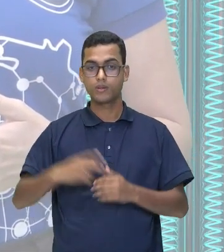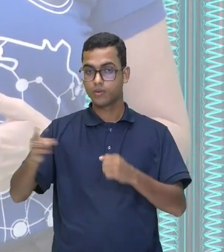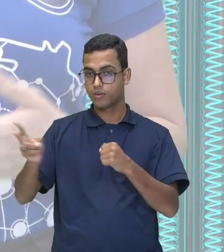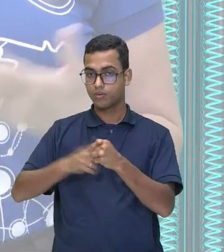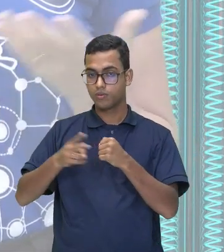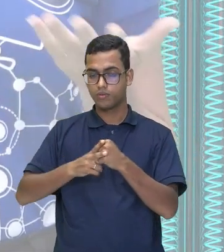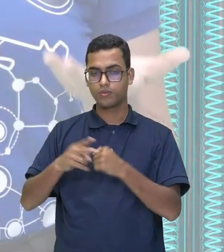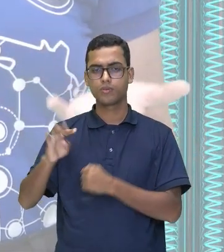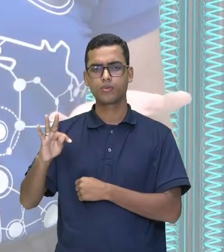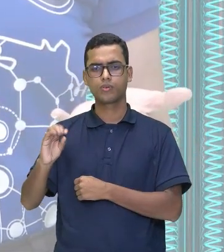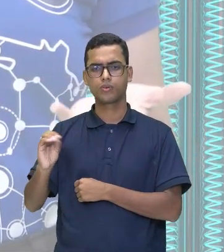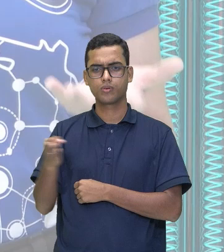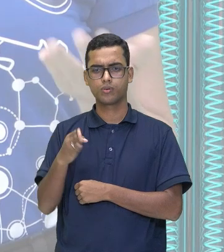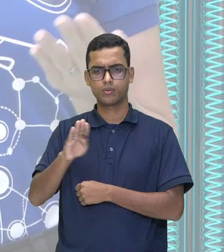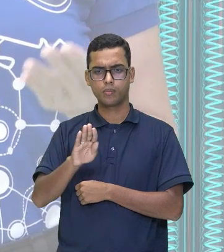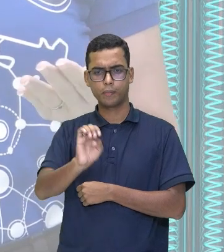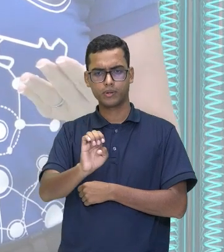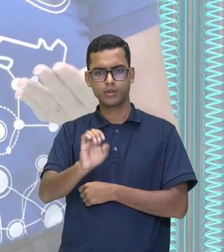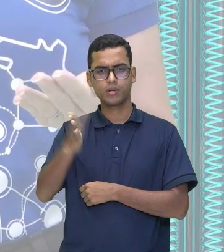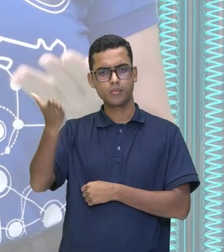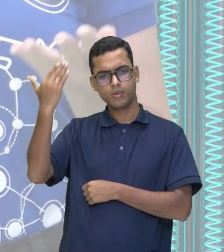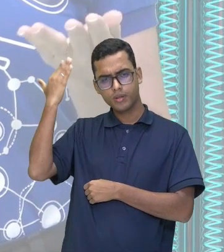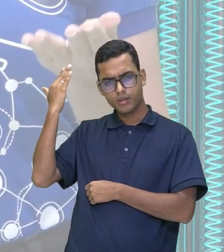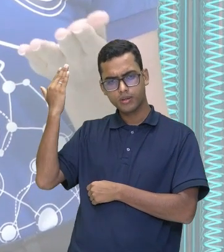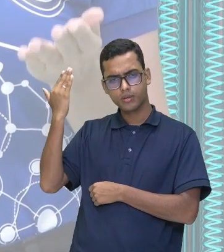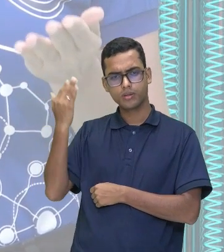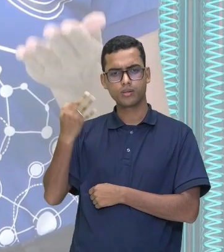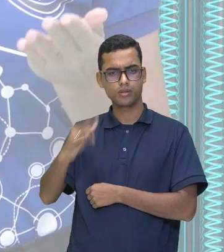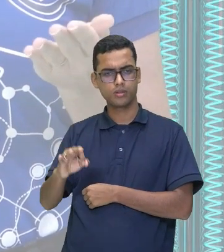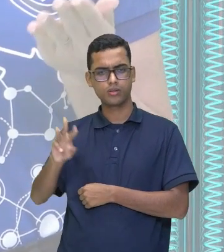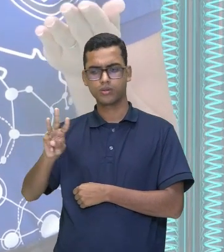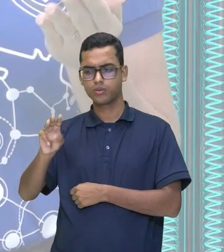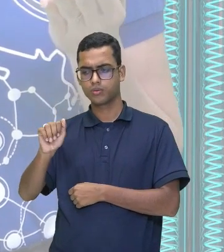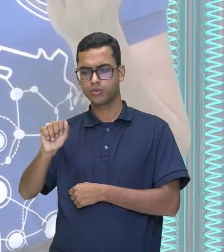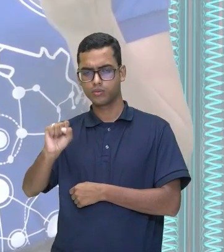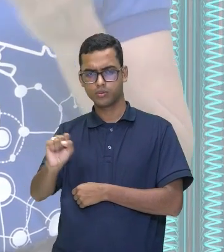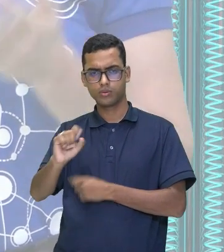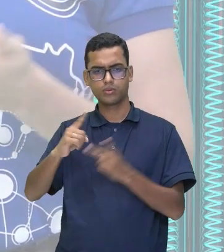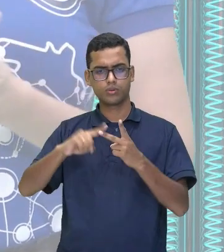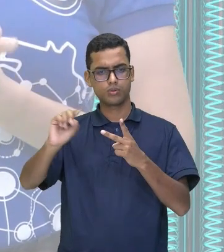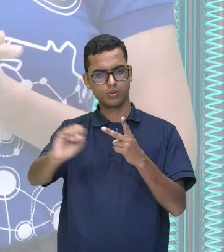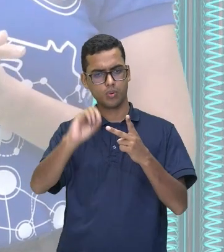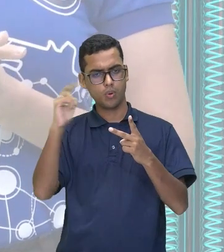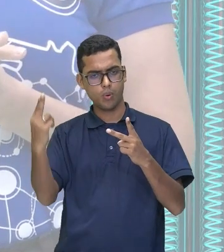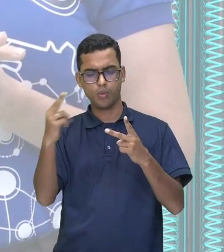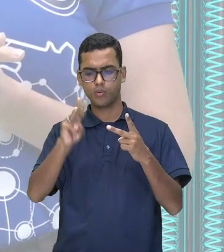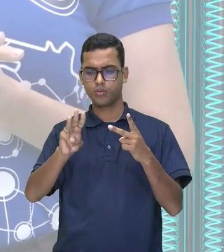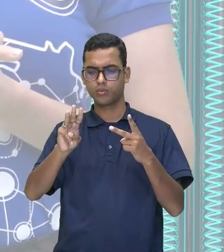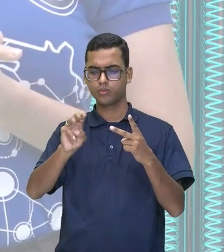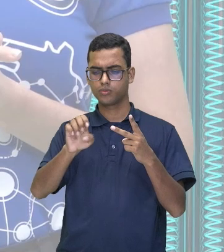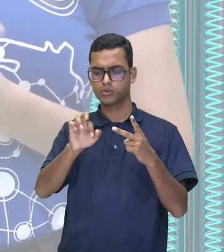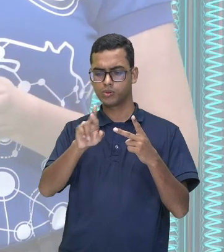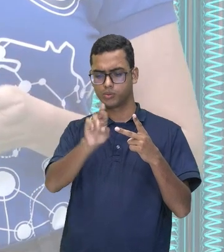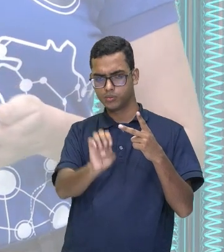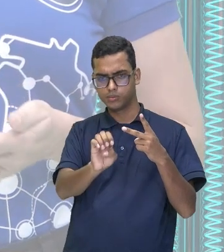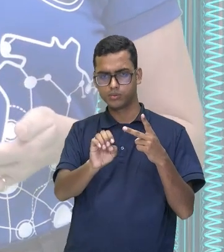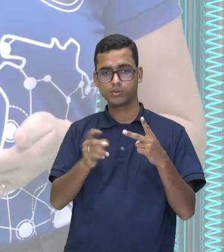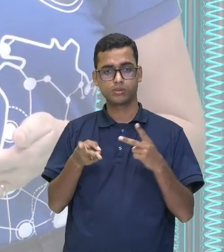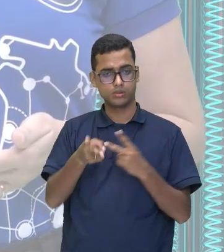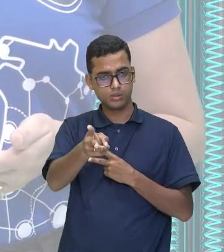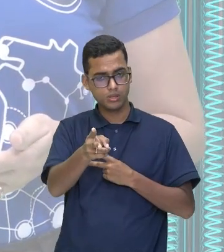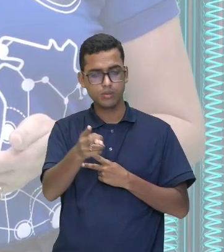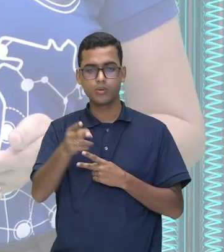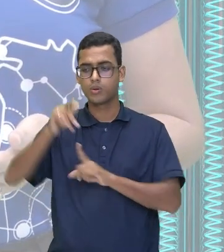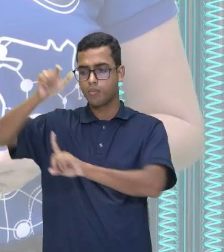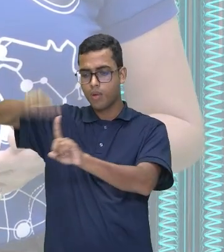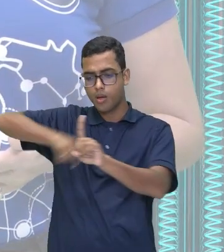no passado, seja was ou were, sempre concordando com o sujeito, viu? Não esqueça.